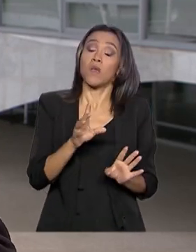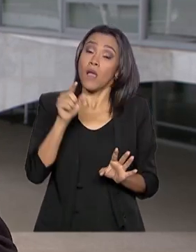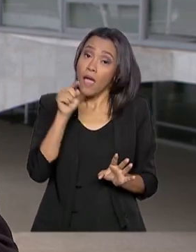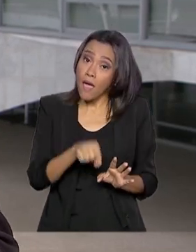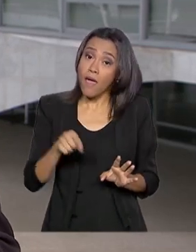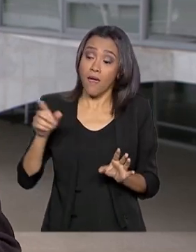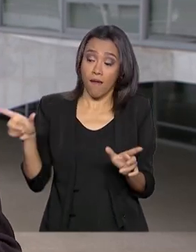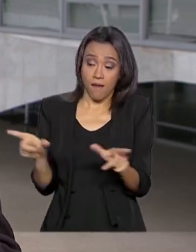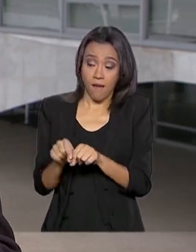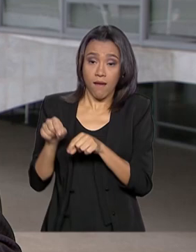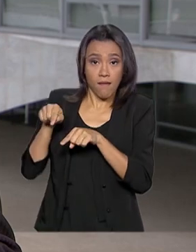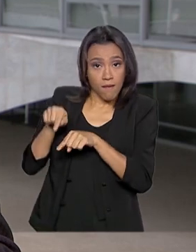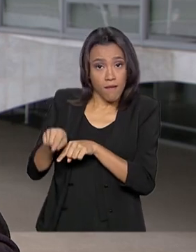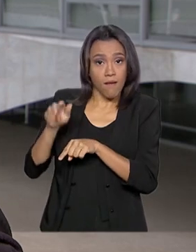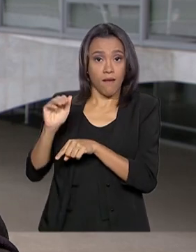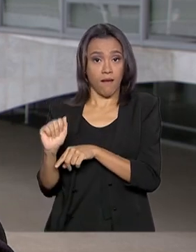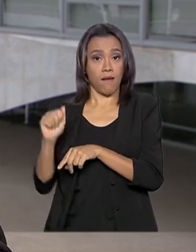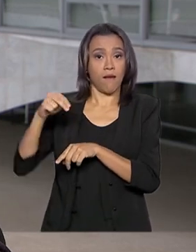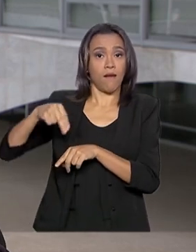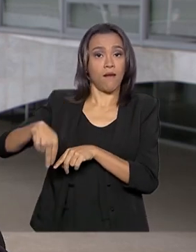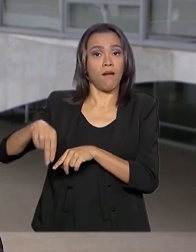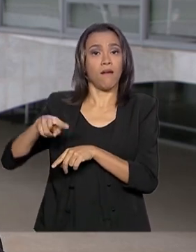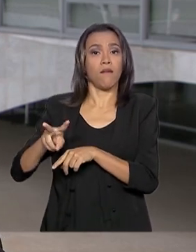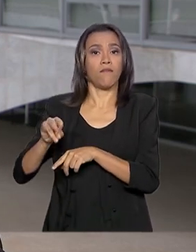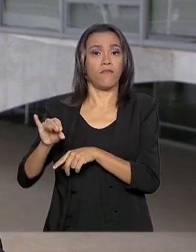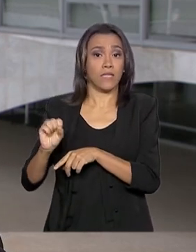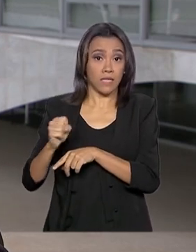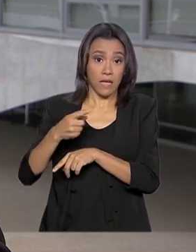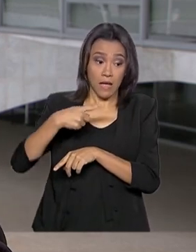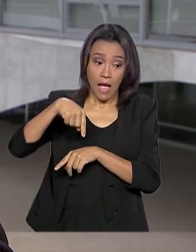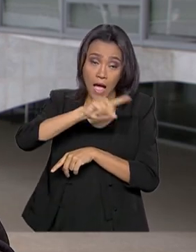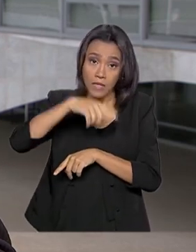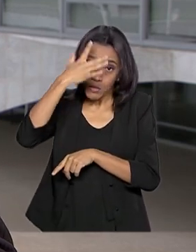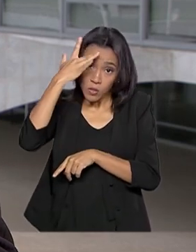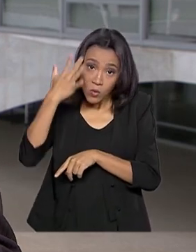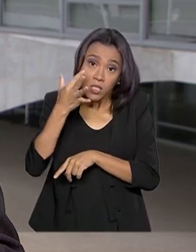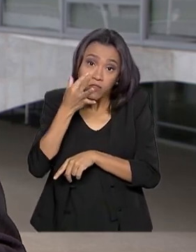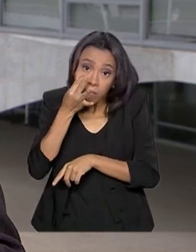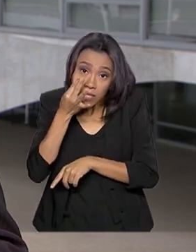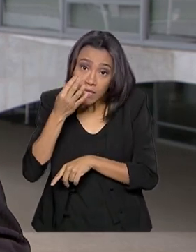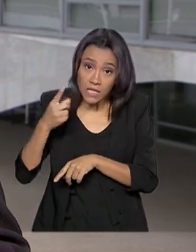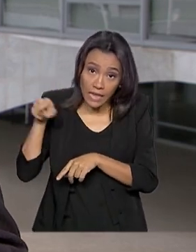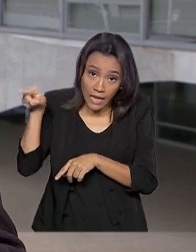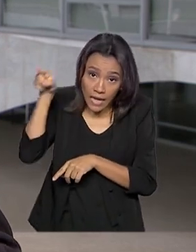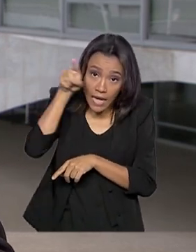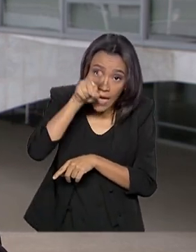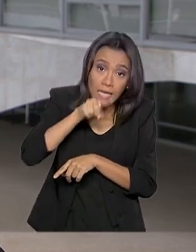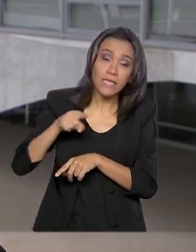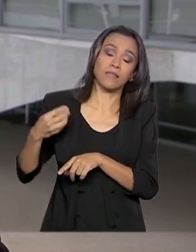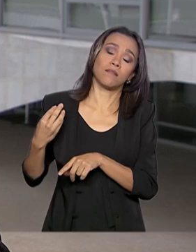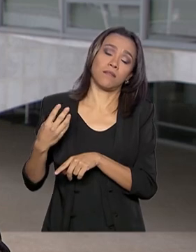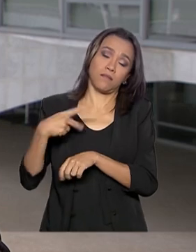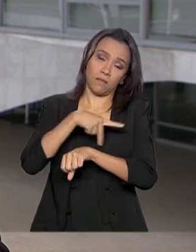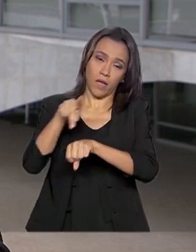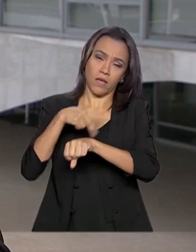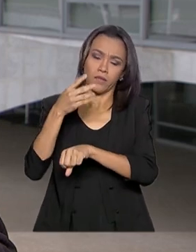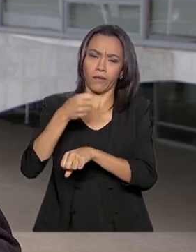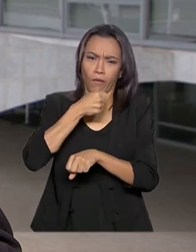da Anvisa para que os brasileiros que estiveram nesses países e apresentarem sintomas como tosse, febre,